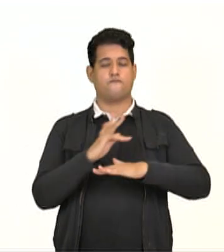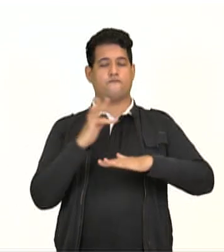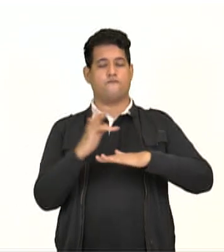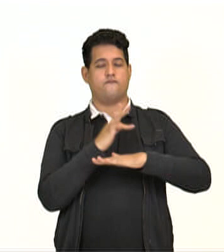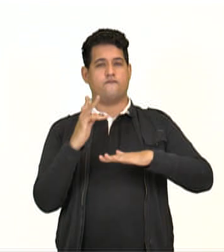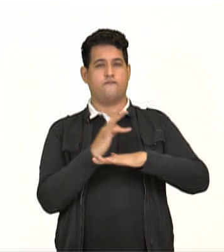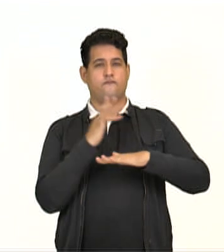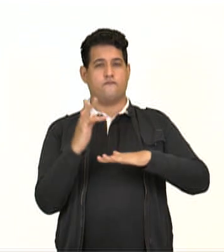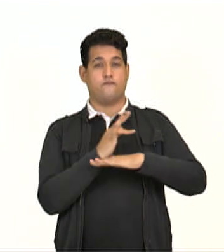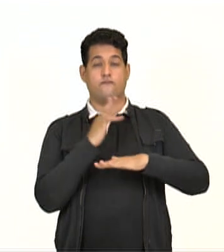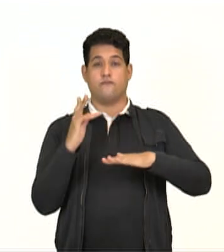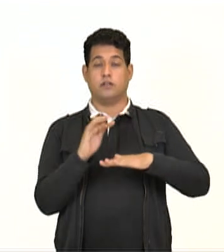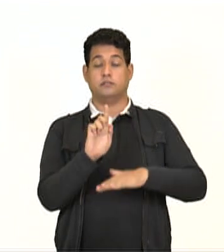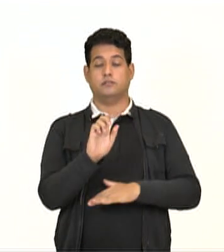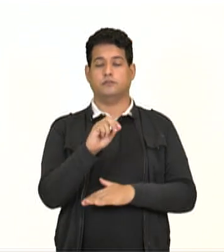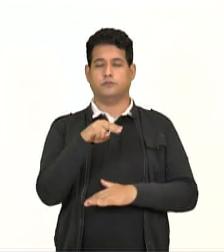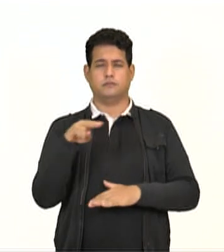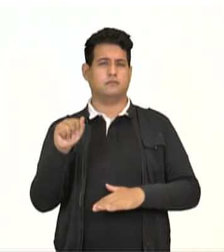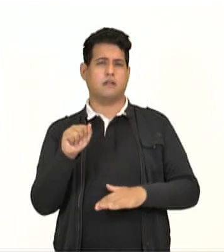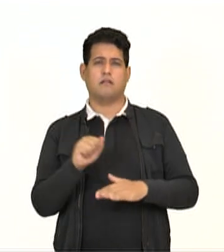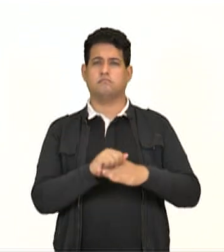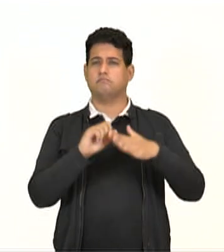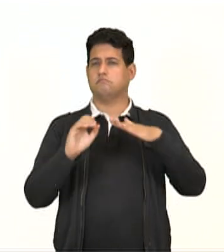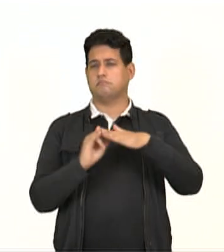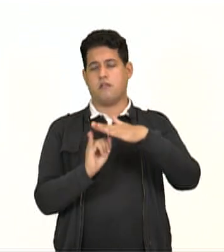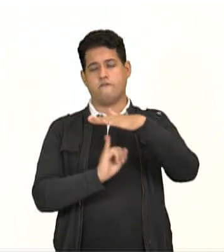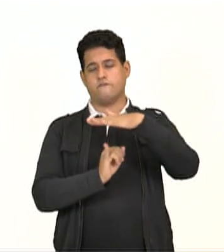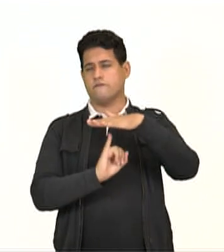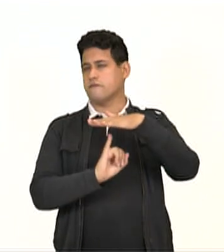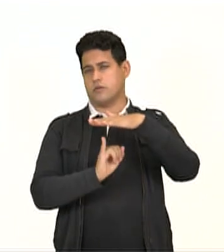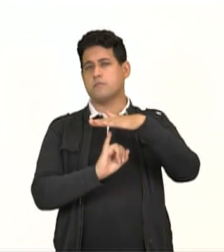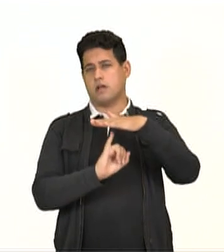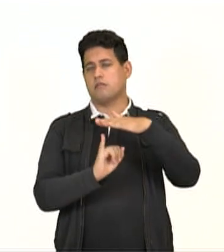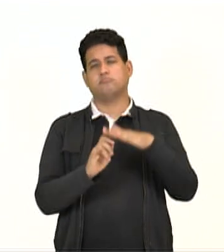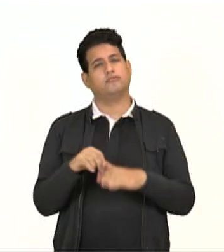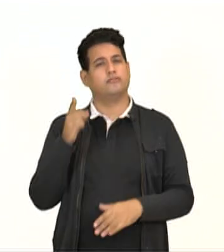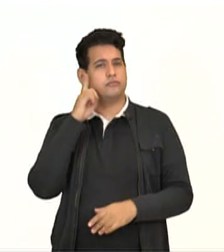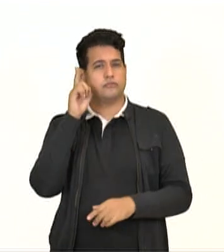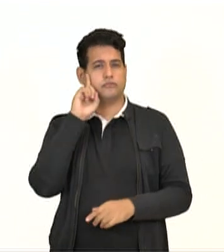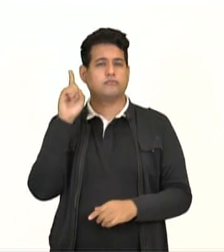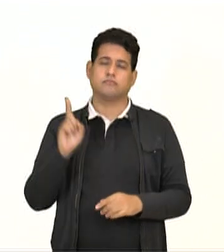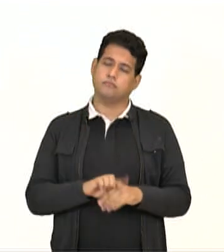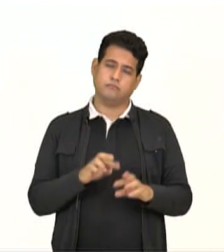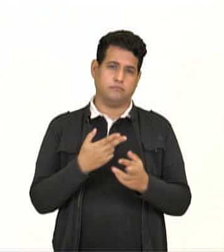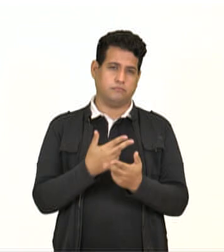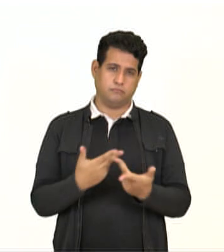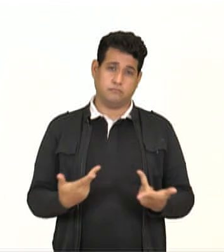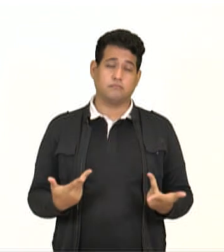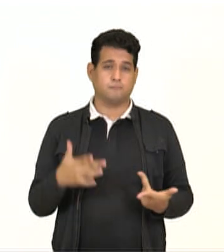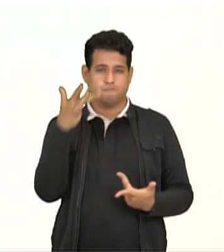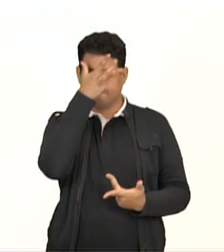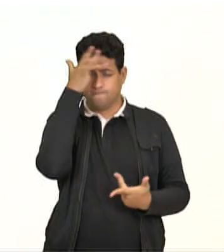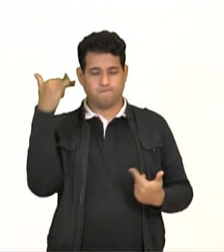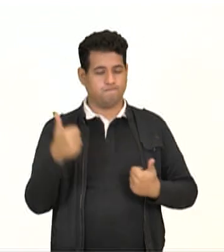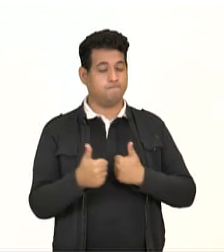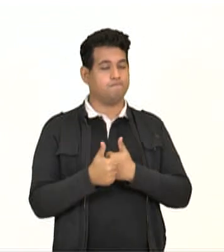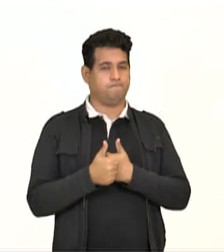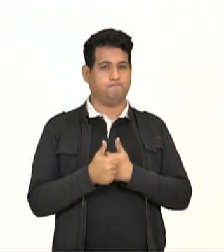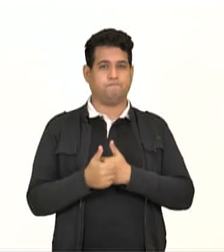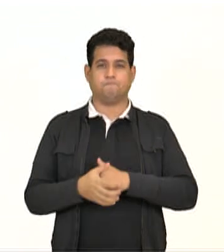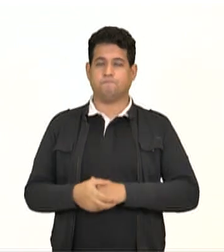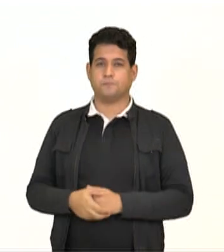formalidade, e o gonna eu uso para a minha rotina, para situações mais informais com pessoas próximas a